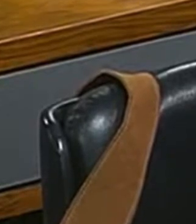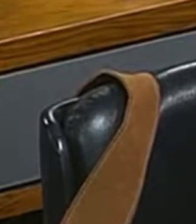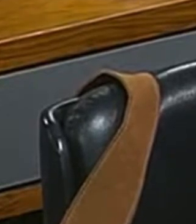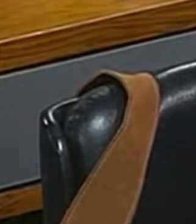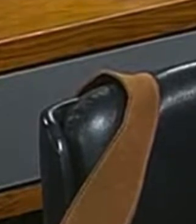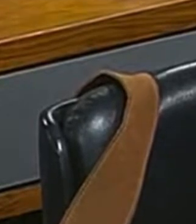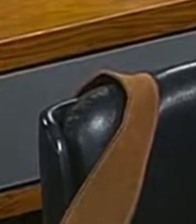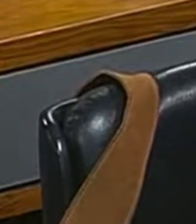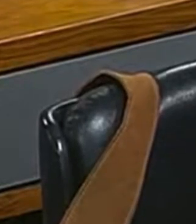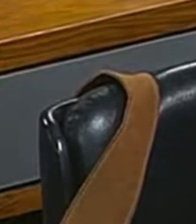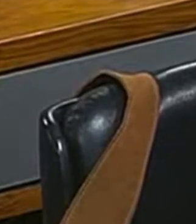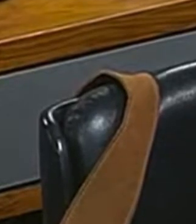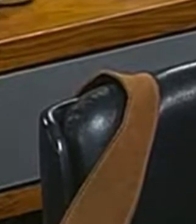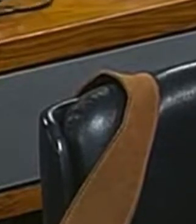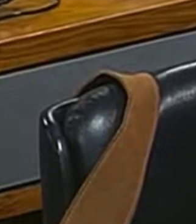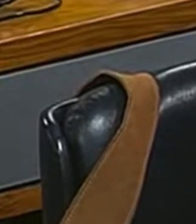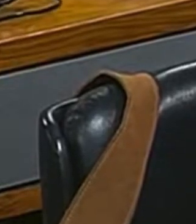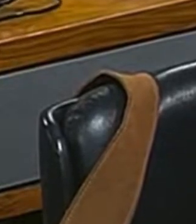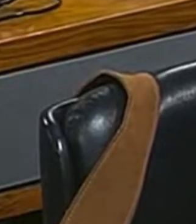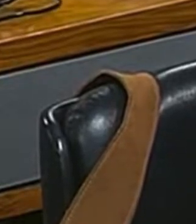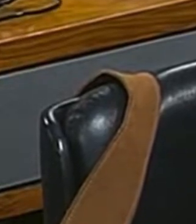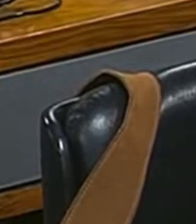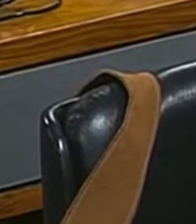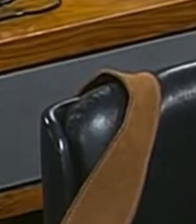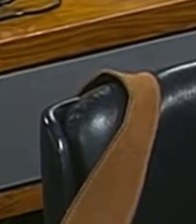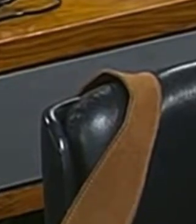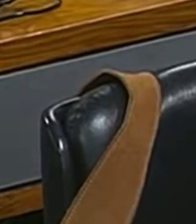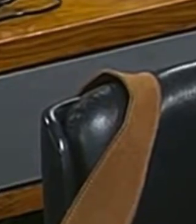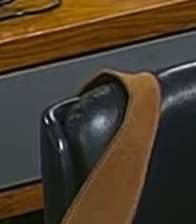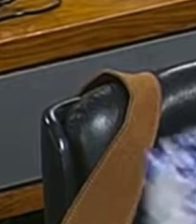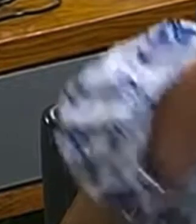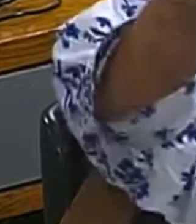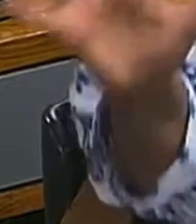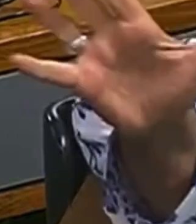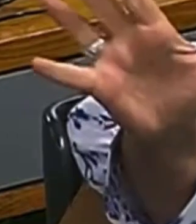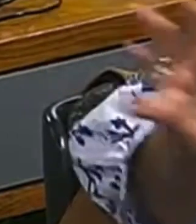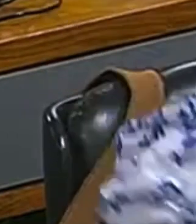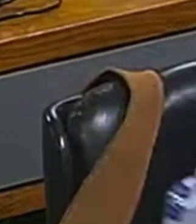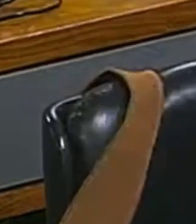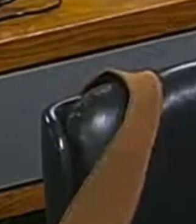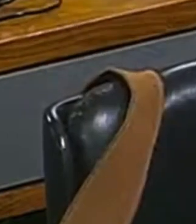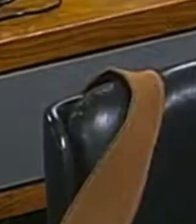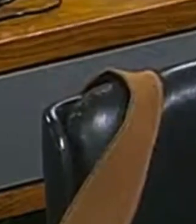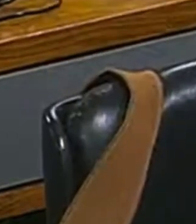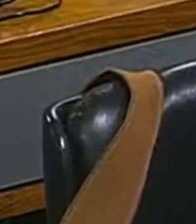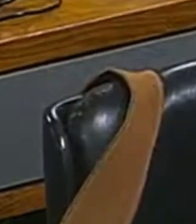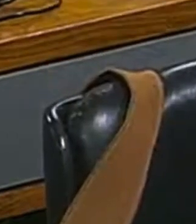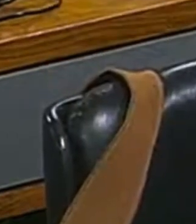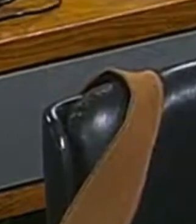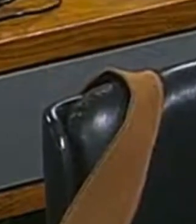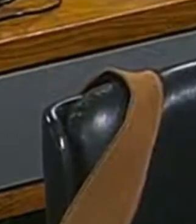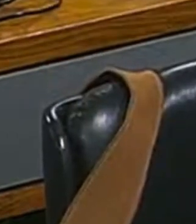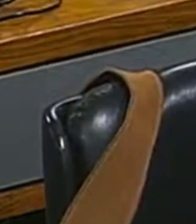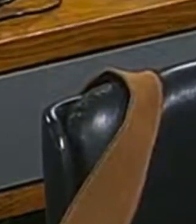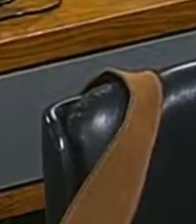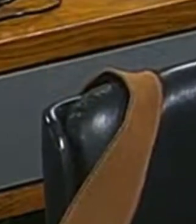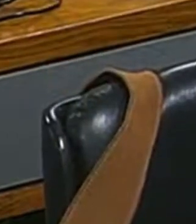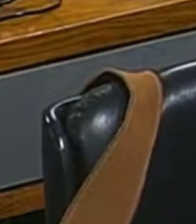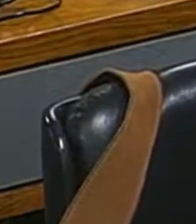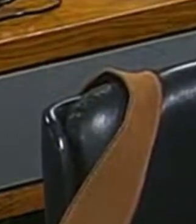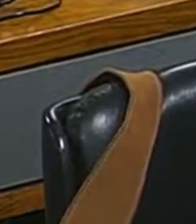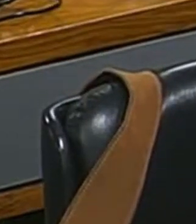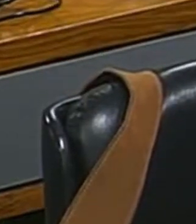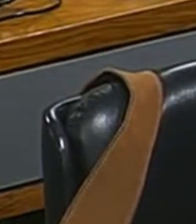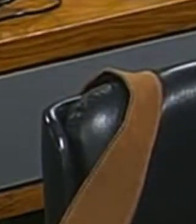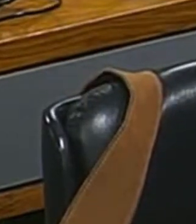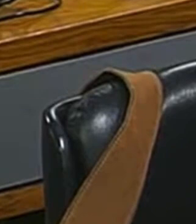na mentira e muitas vezes infantil, de eu chegar a chamar de quinta série do ensino fundamental. E